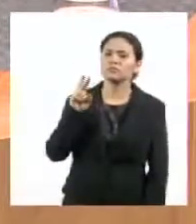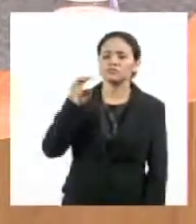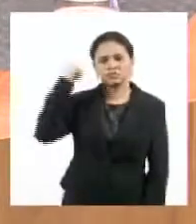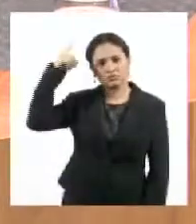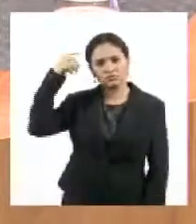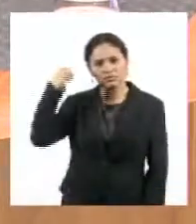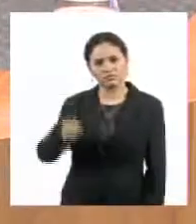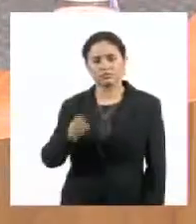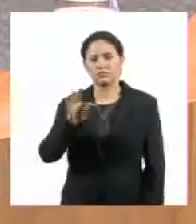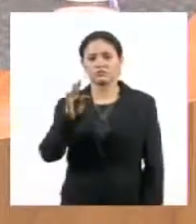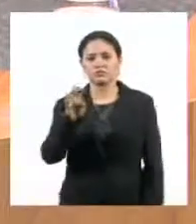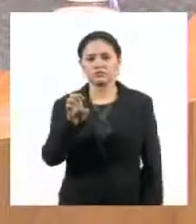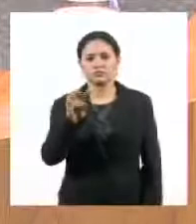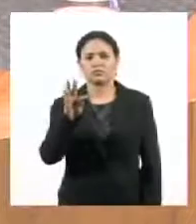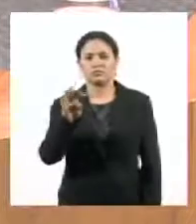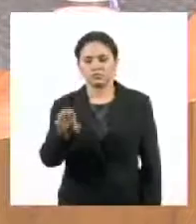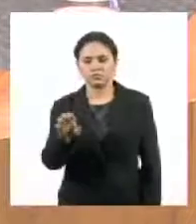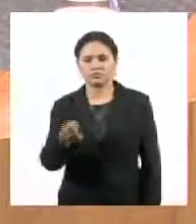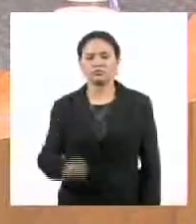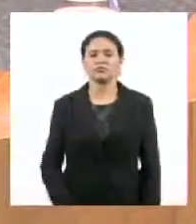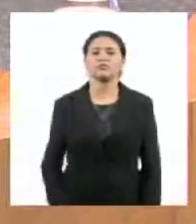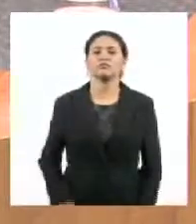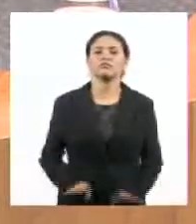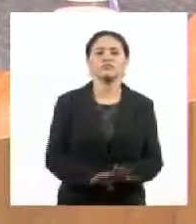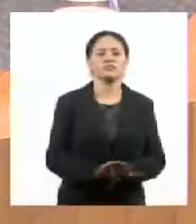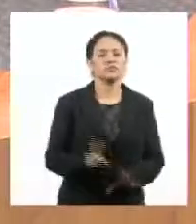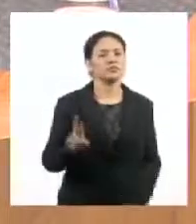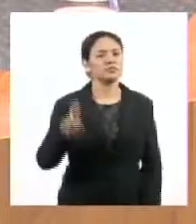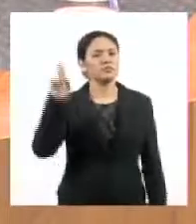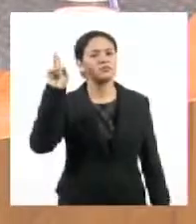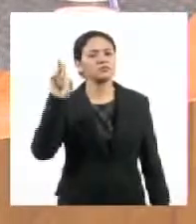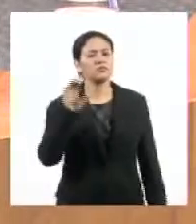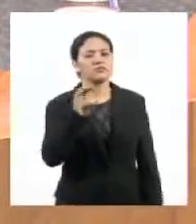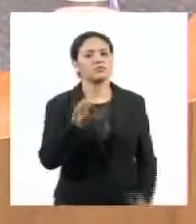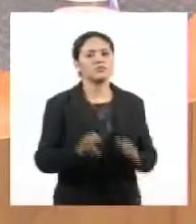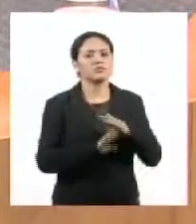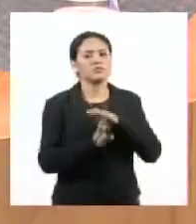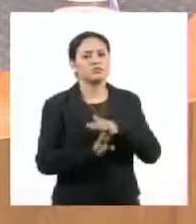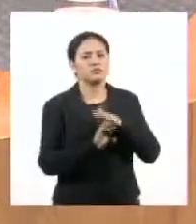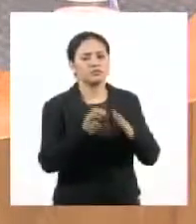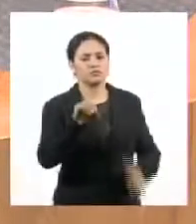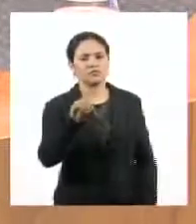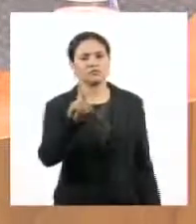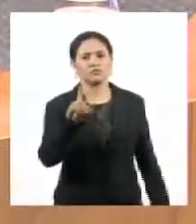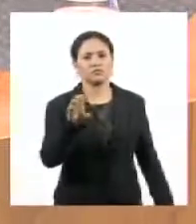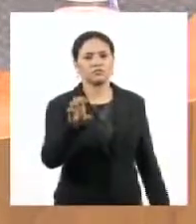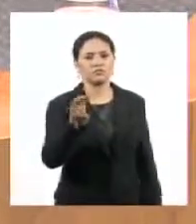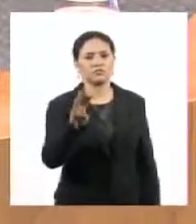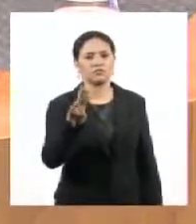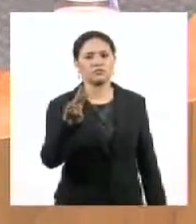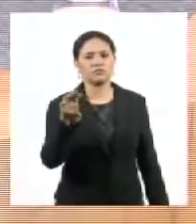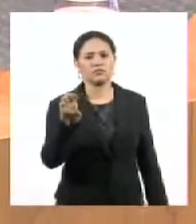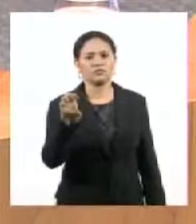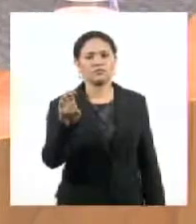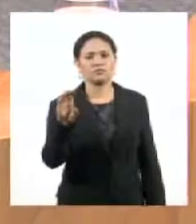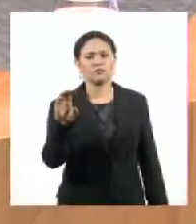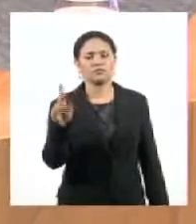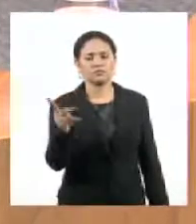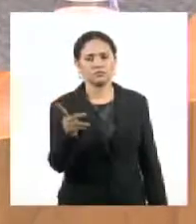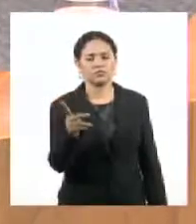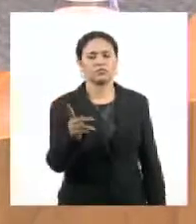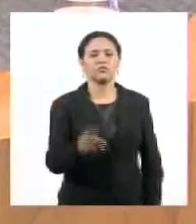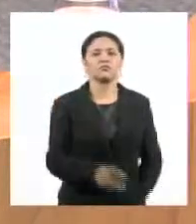Helder Dantas. Mas o que chamou nossa atenção, senhoras e senhores, é que na composição da mesa, logo no início